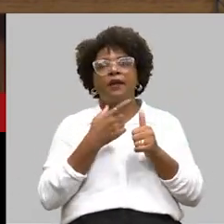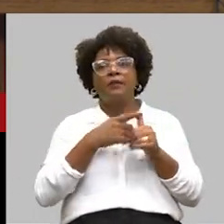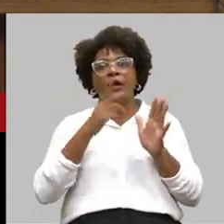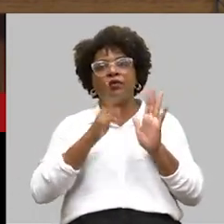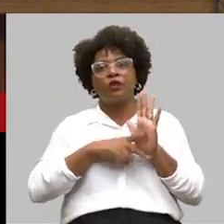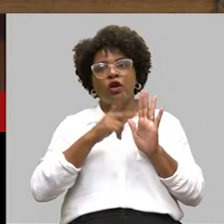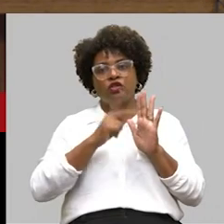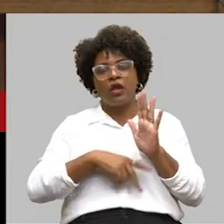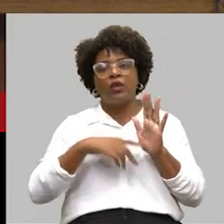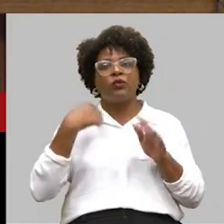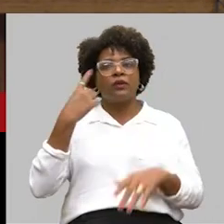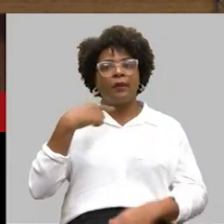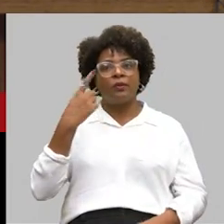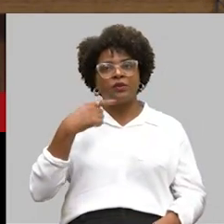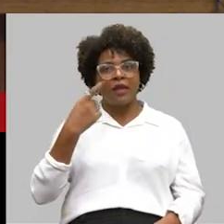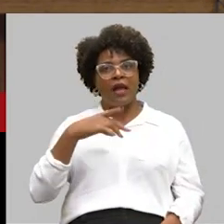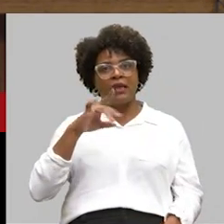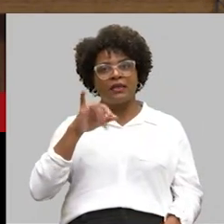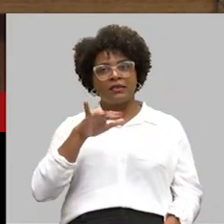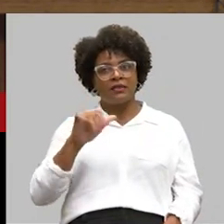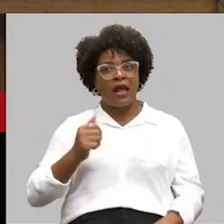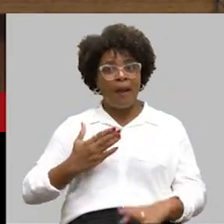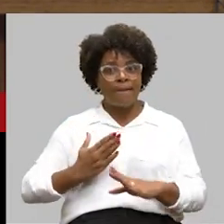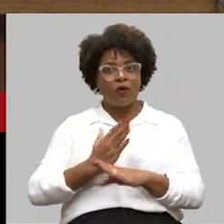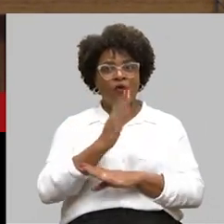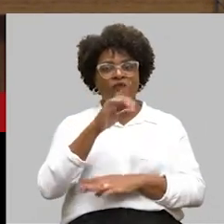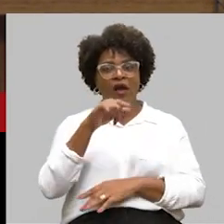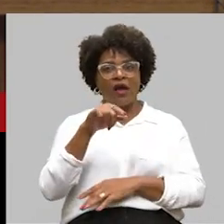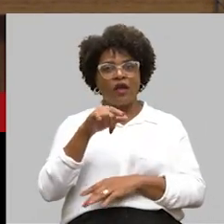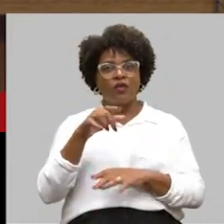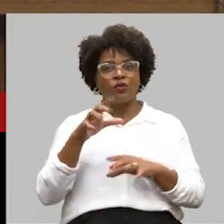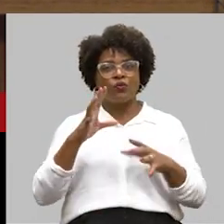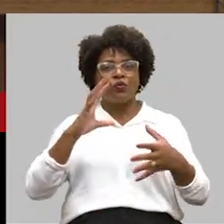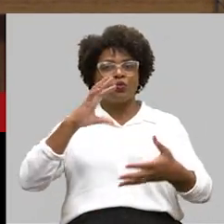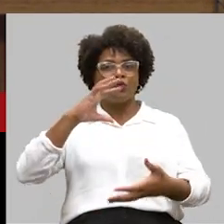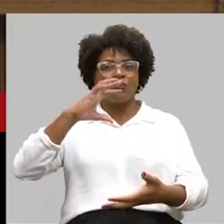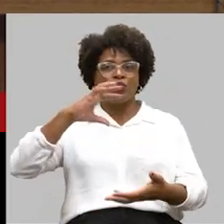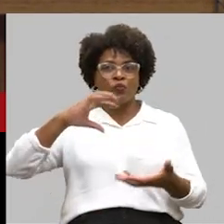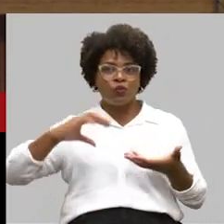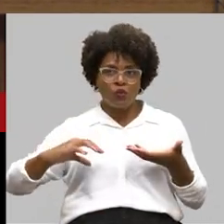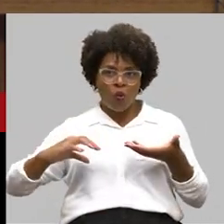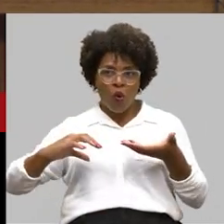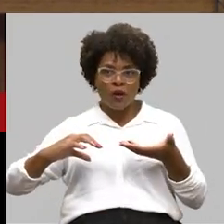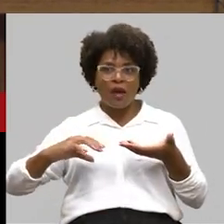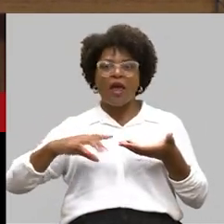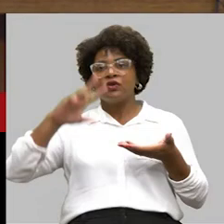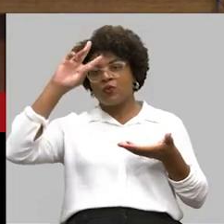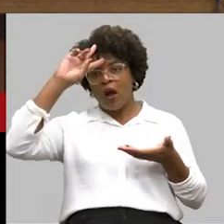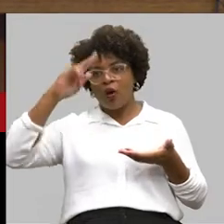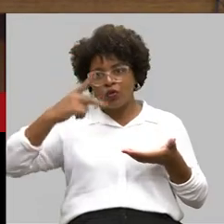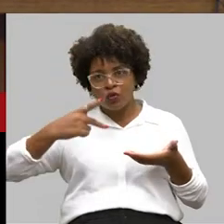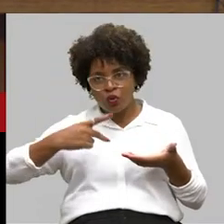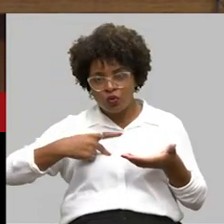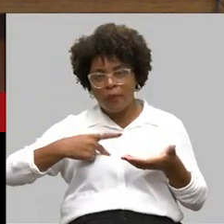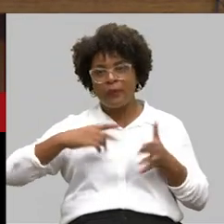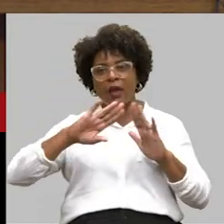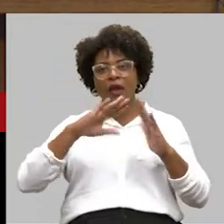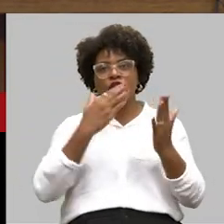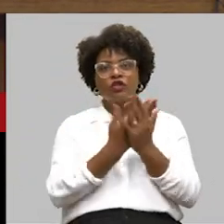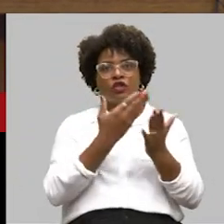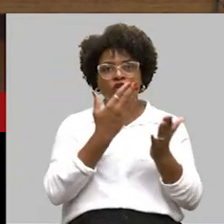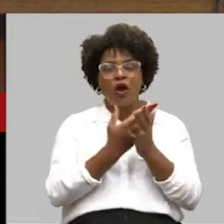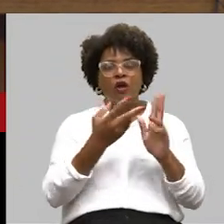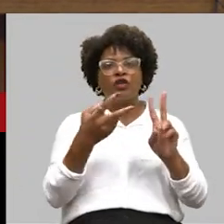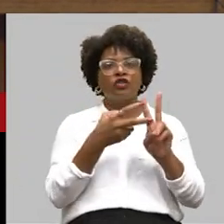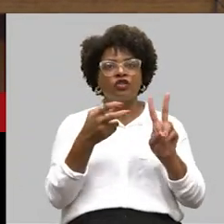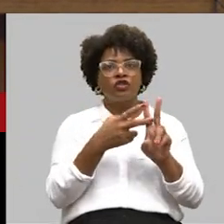Célia ser aprovado no no Congresso foi a autonomia das escolas indígenas quilombola e do campo ter o direito